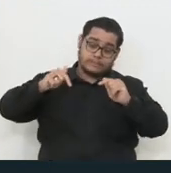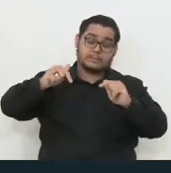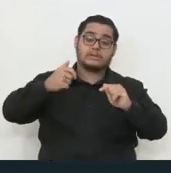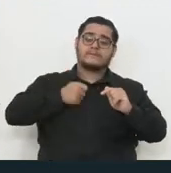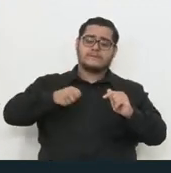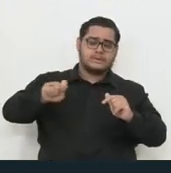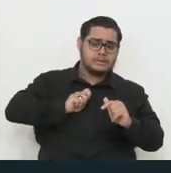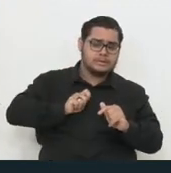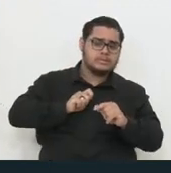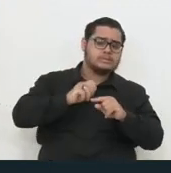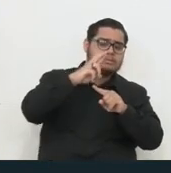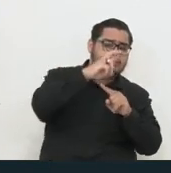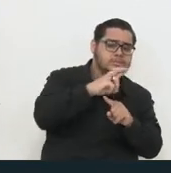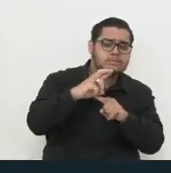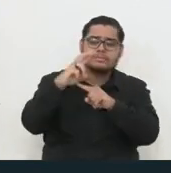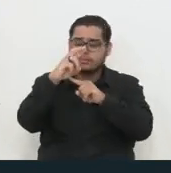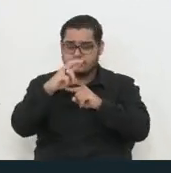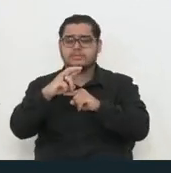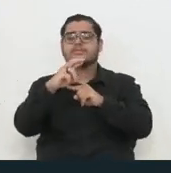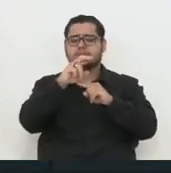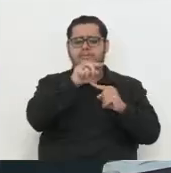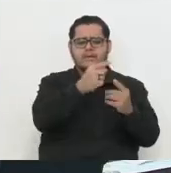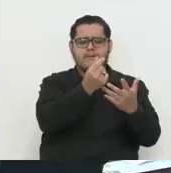acima de tudo esses valores exorbitantes